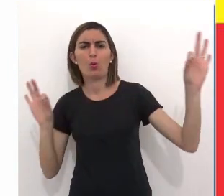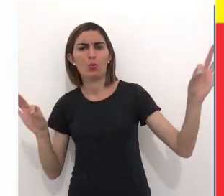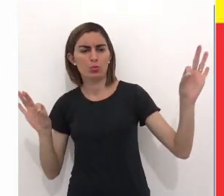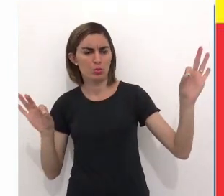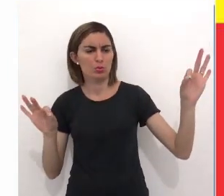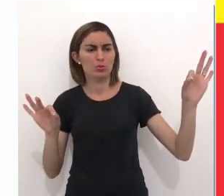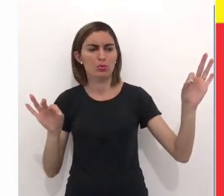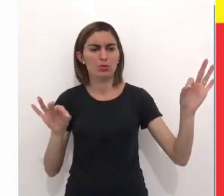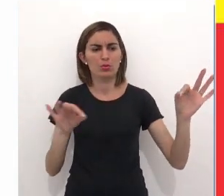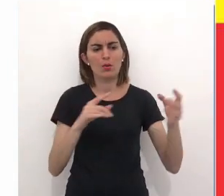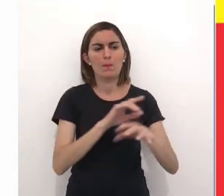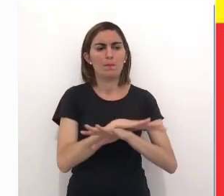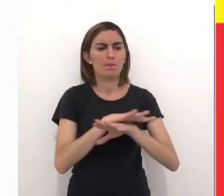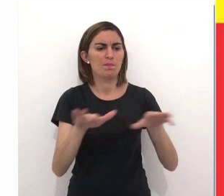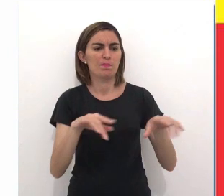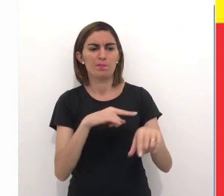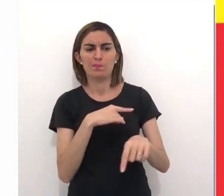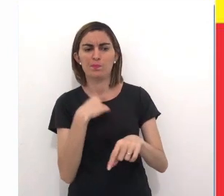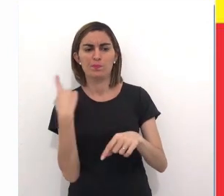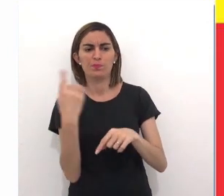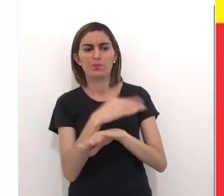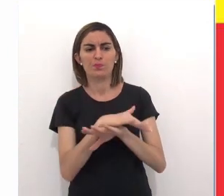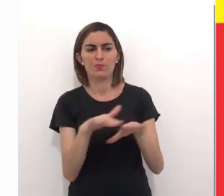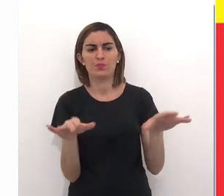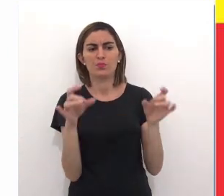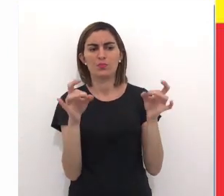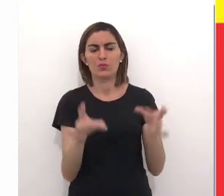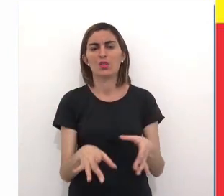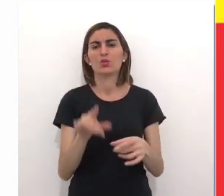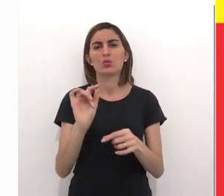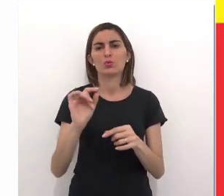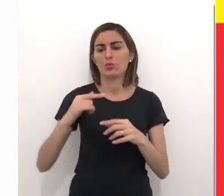das inflamações, encerrou seus dias,